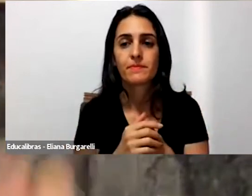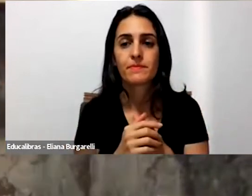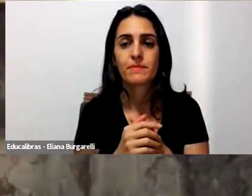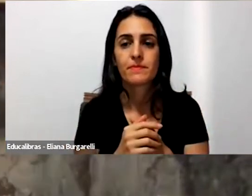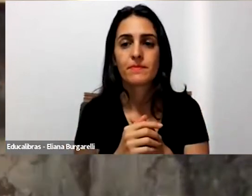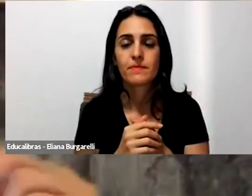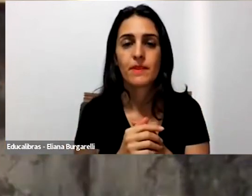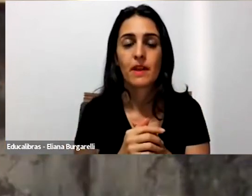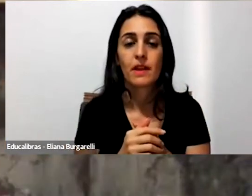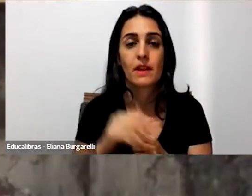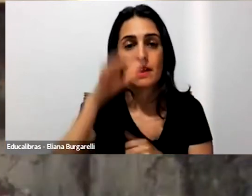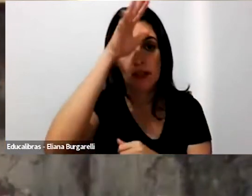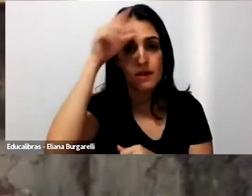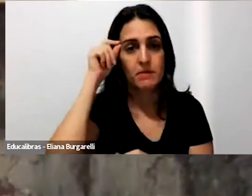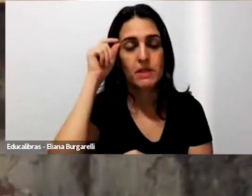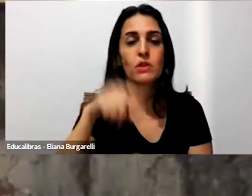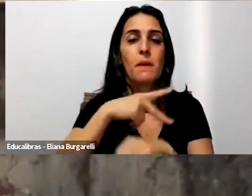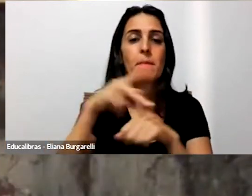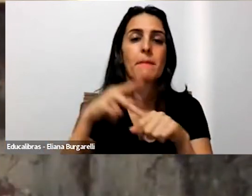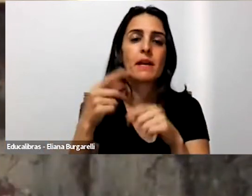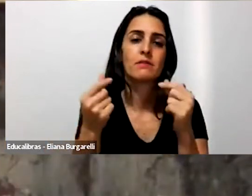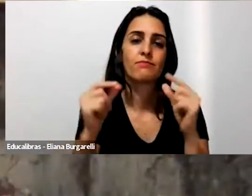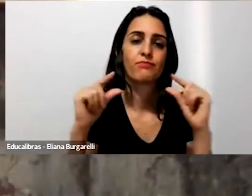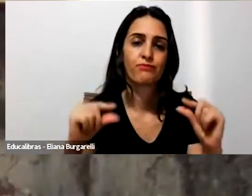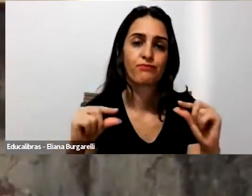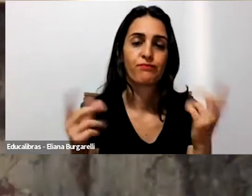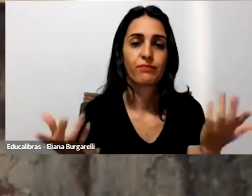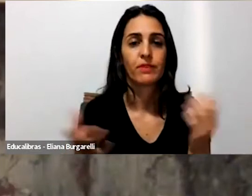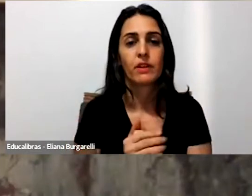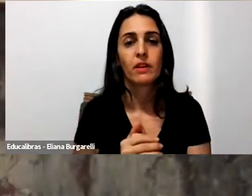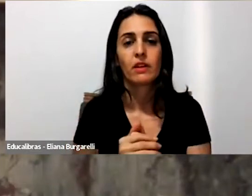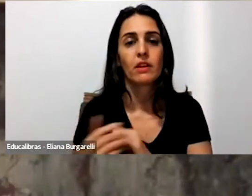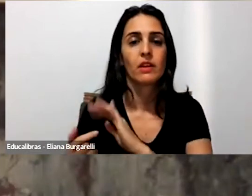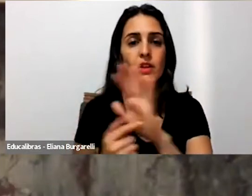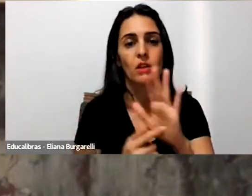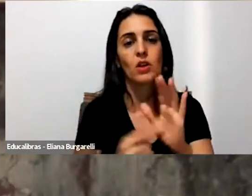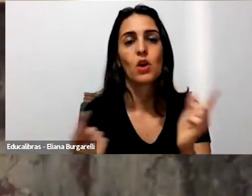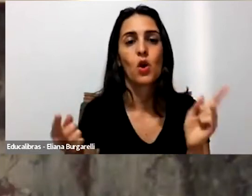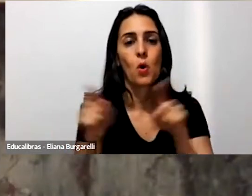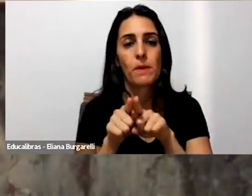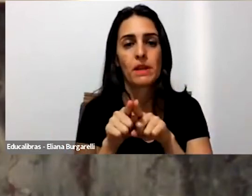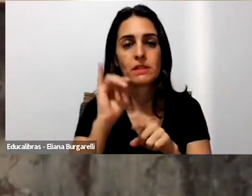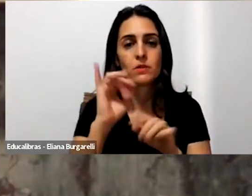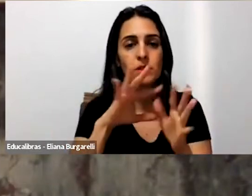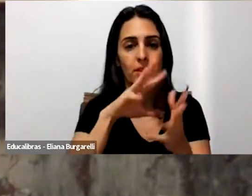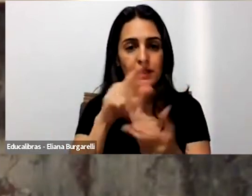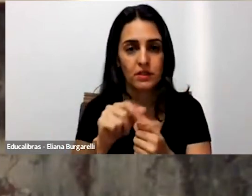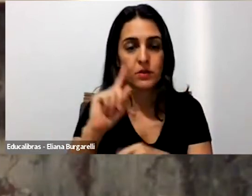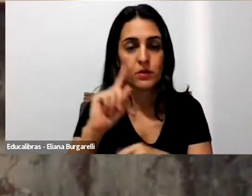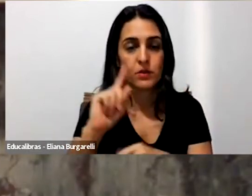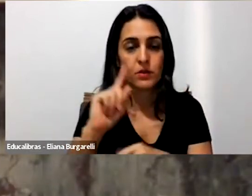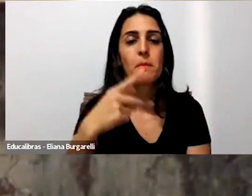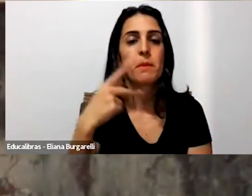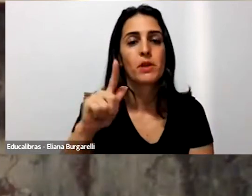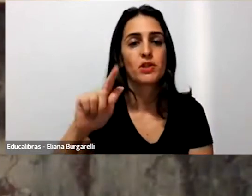indicadores da Amazônia são de países de baixa renda. Então, essas contradições estão expostas na cooperação internacional, e depois do BPG-7, nós